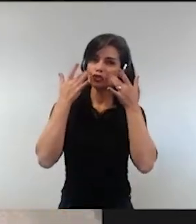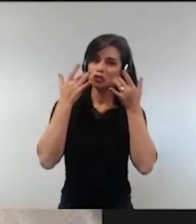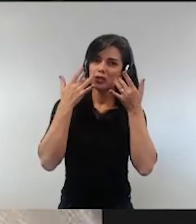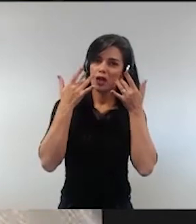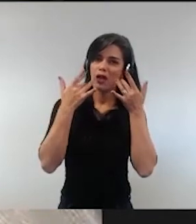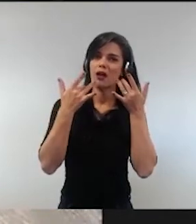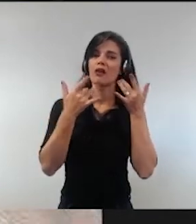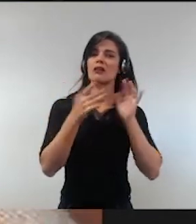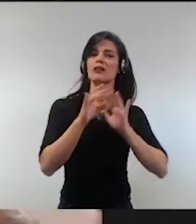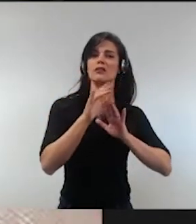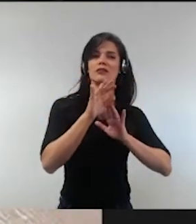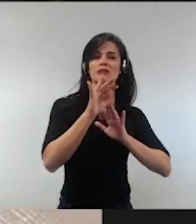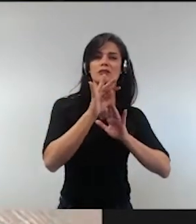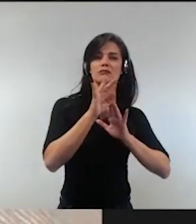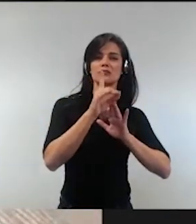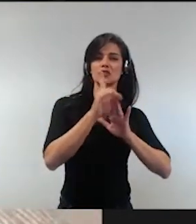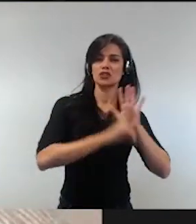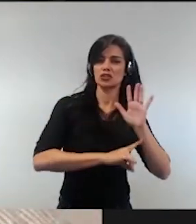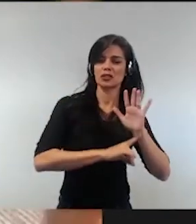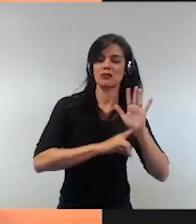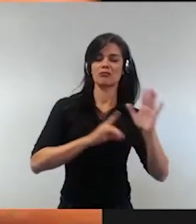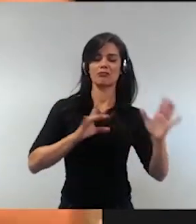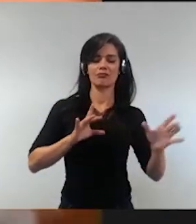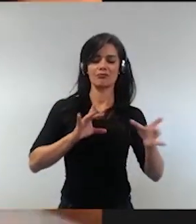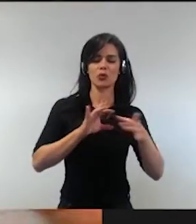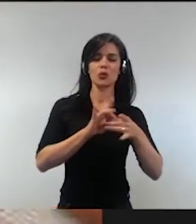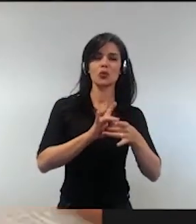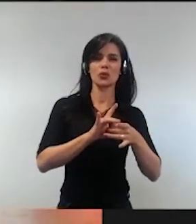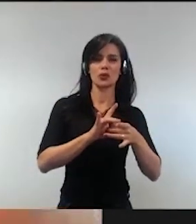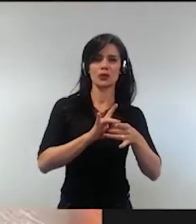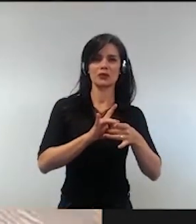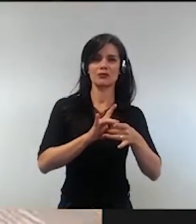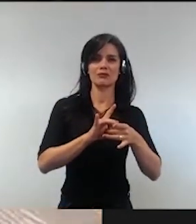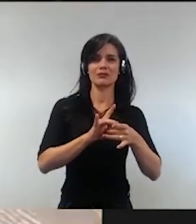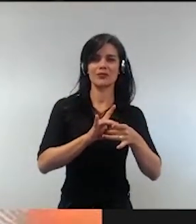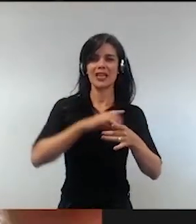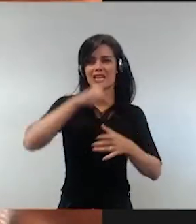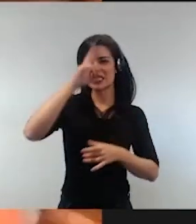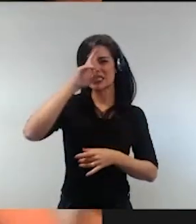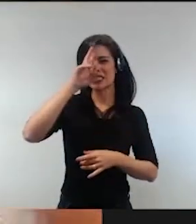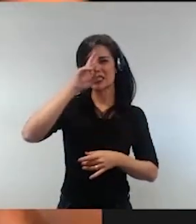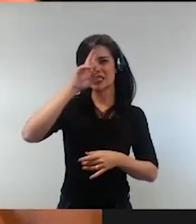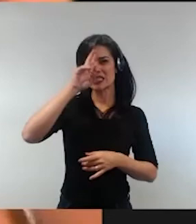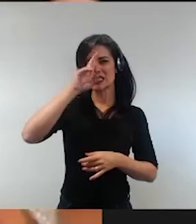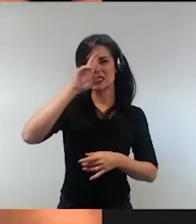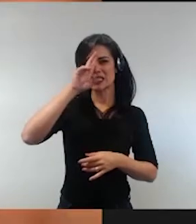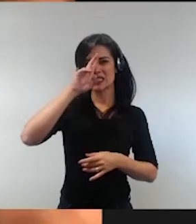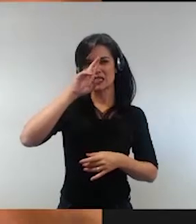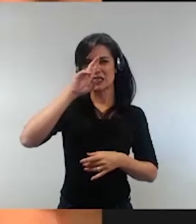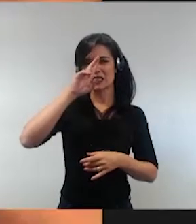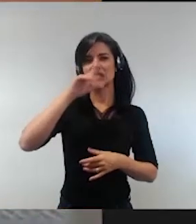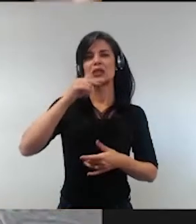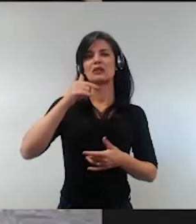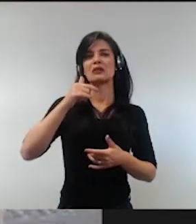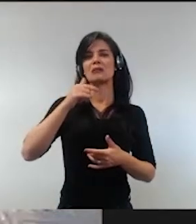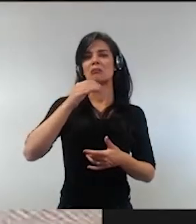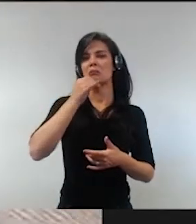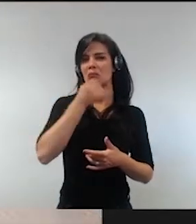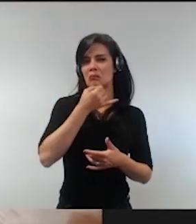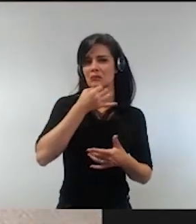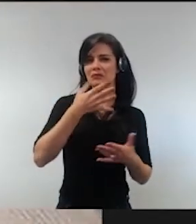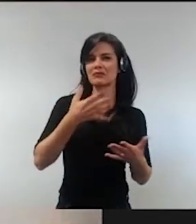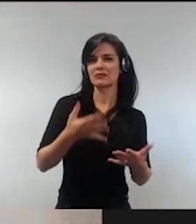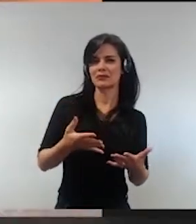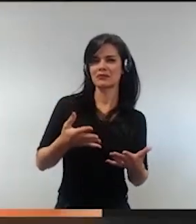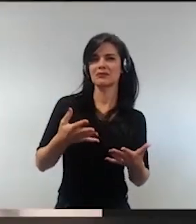a tragédia antiga e o direito, não? Na final das tragédias, e isso acontece até hoje, de certo modo, nas